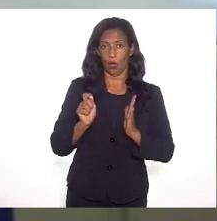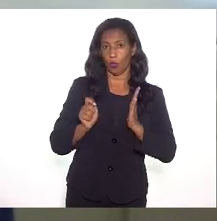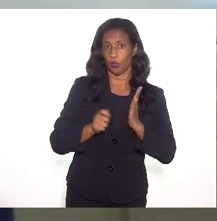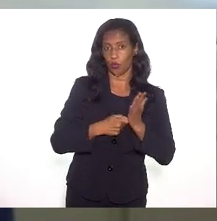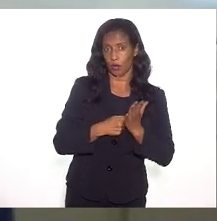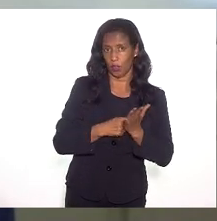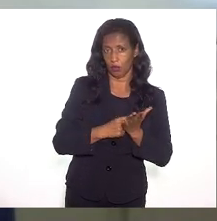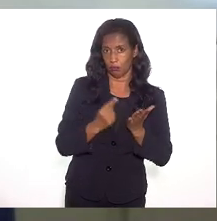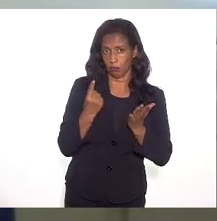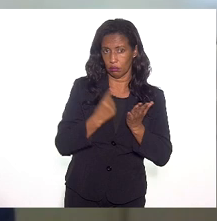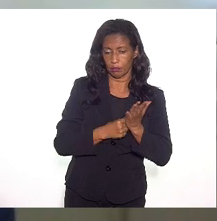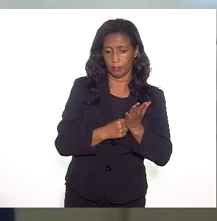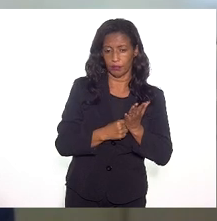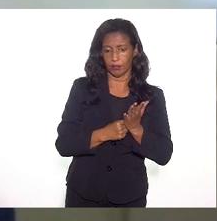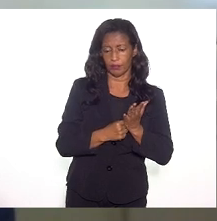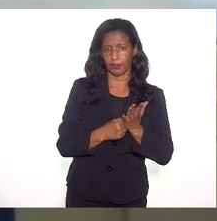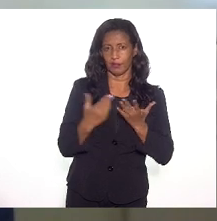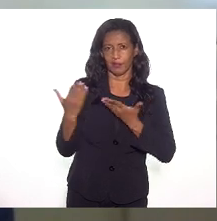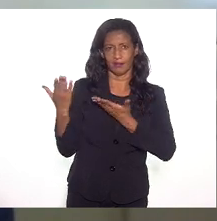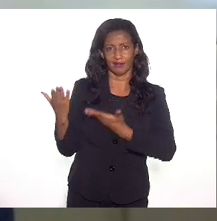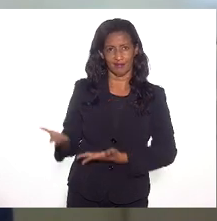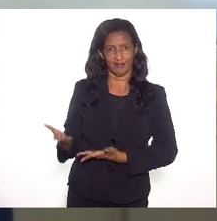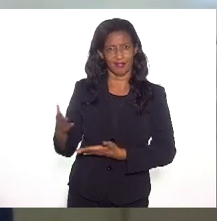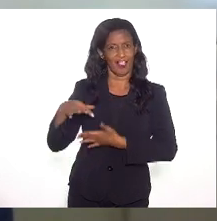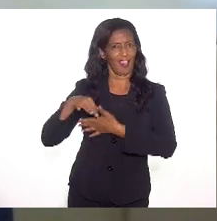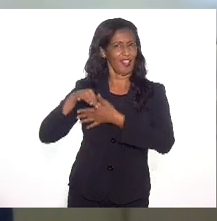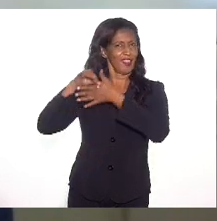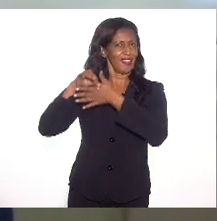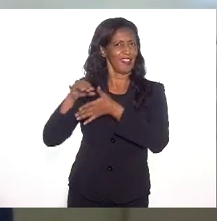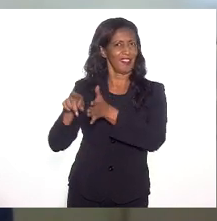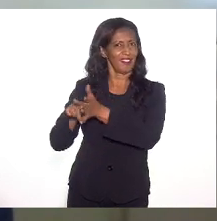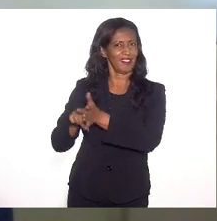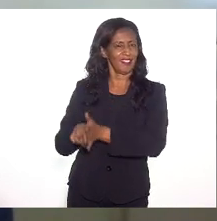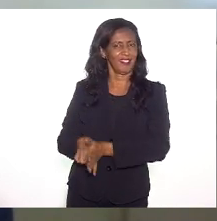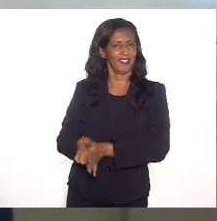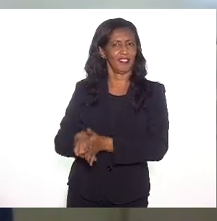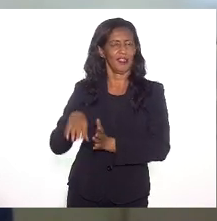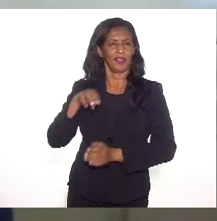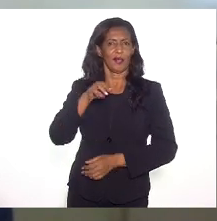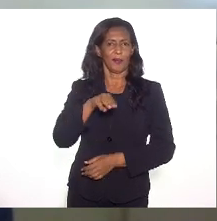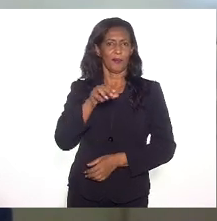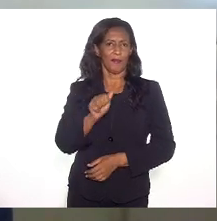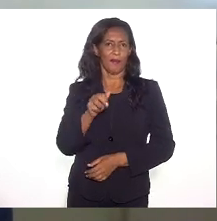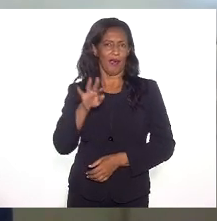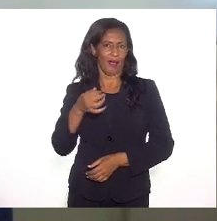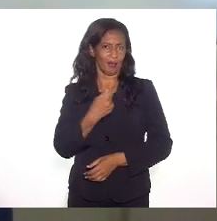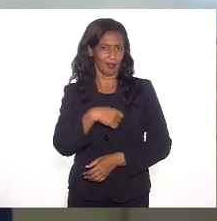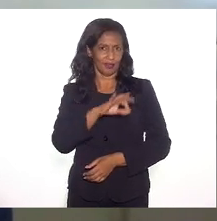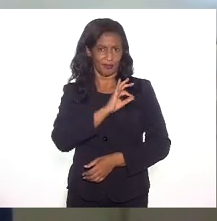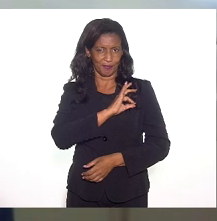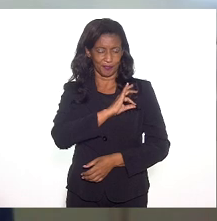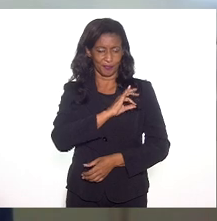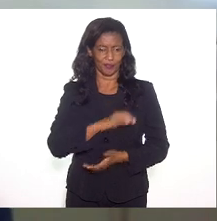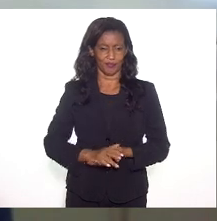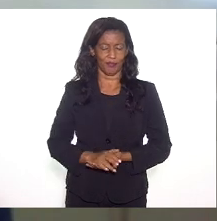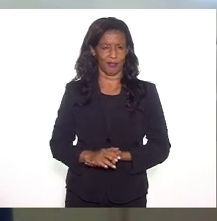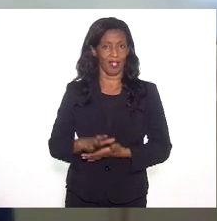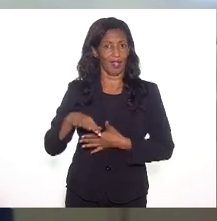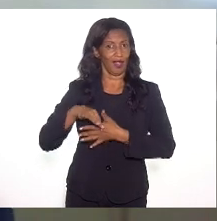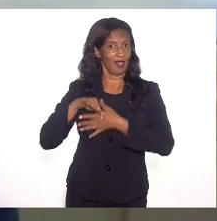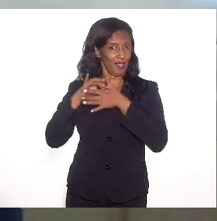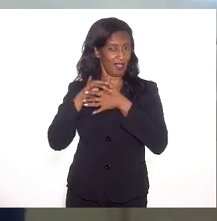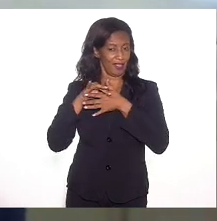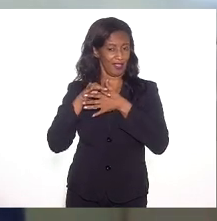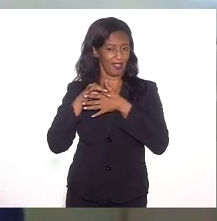de autoria da nossa líder da pesquisa, deputada Marta Rocha, líder das